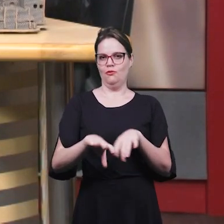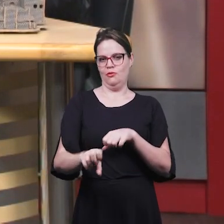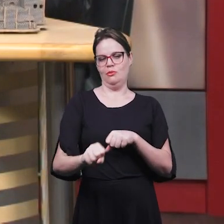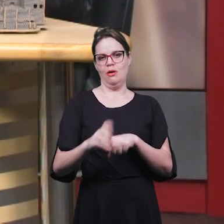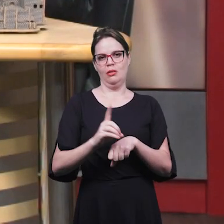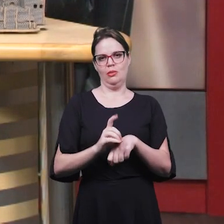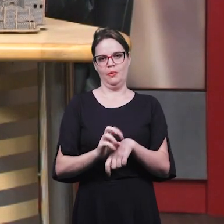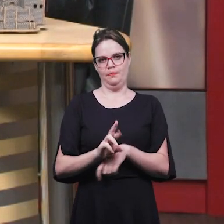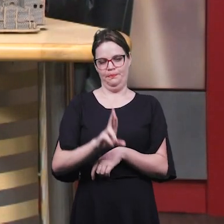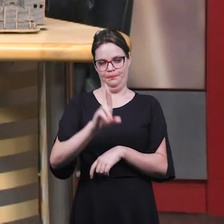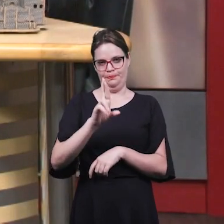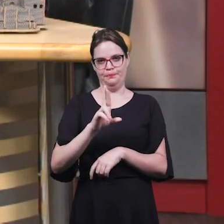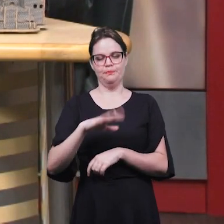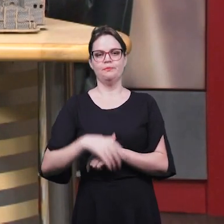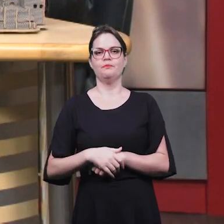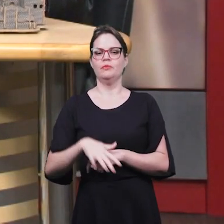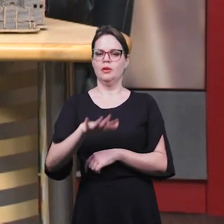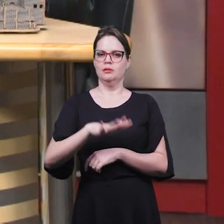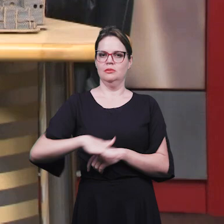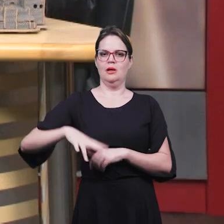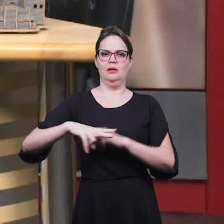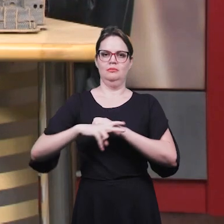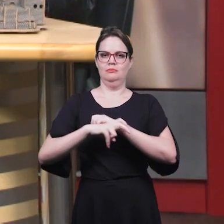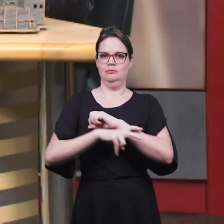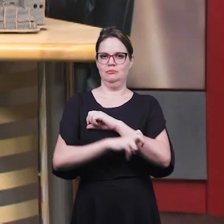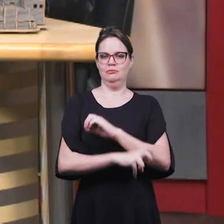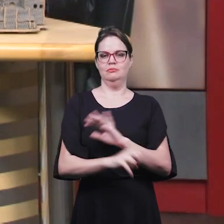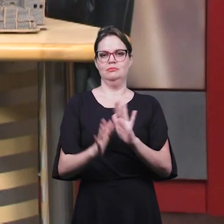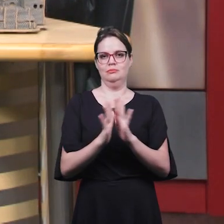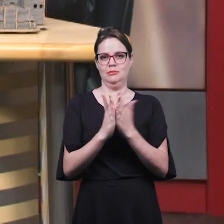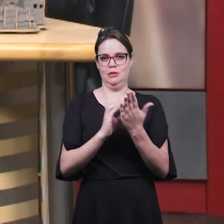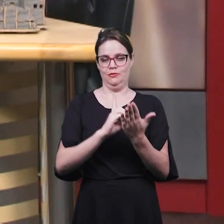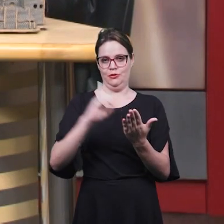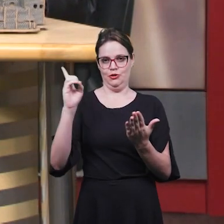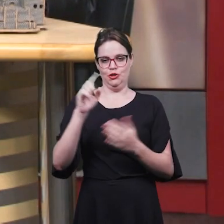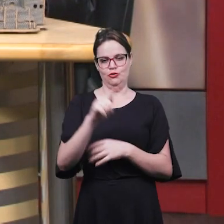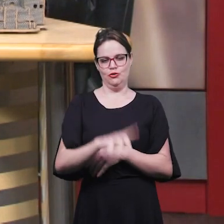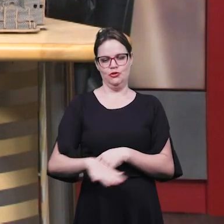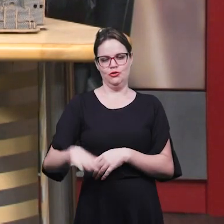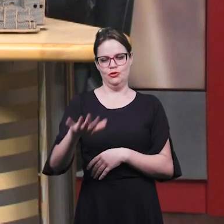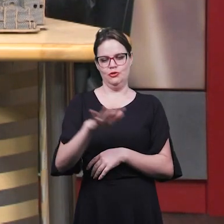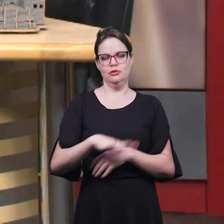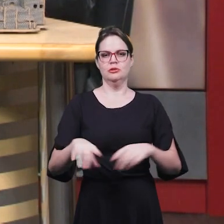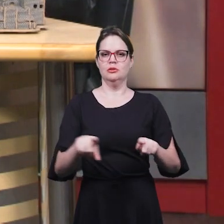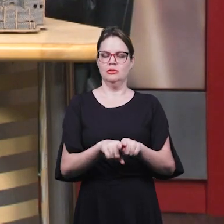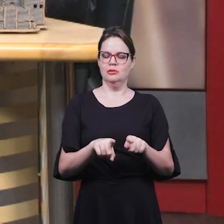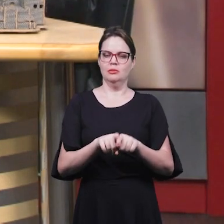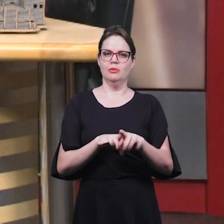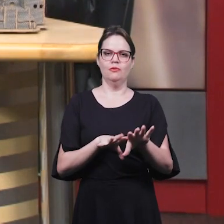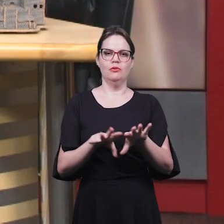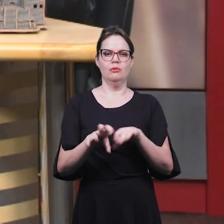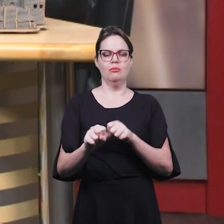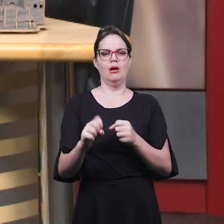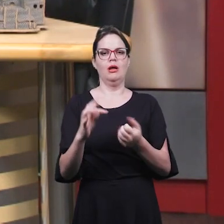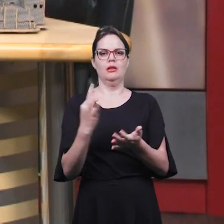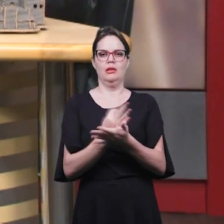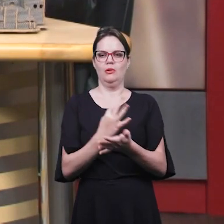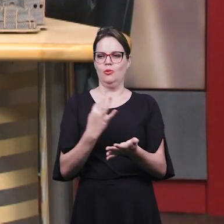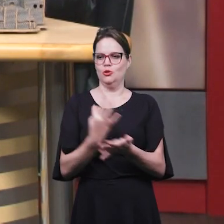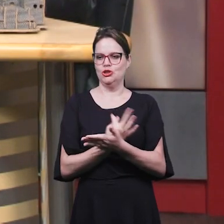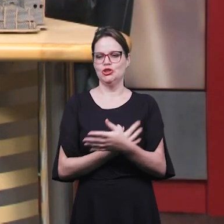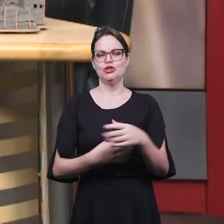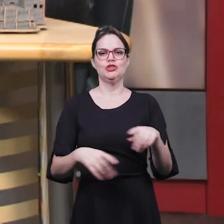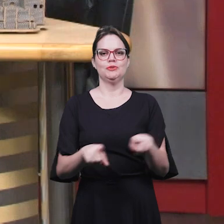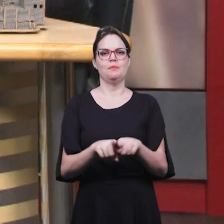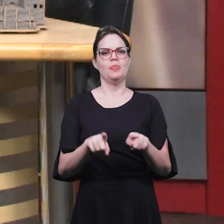causa da arqueologia bíblica e geral. Ele também é bacharel em teologia,